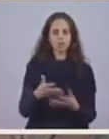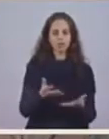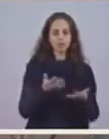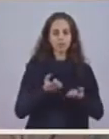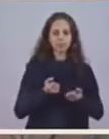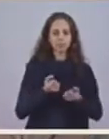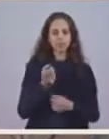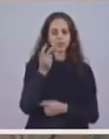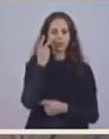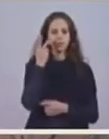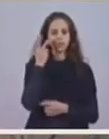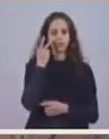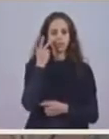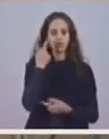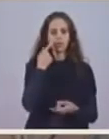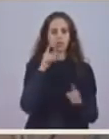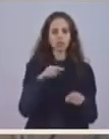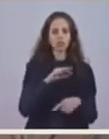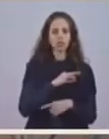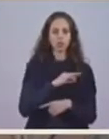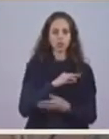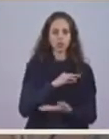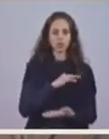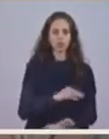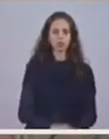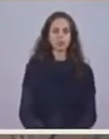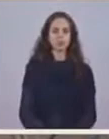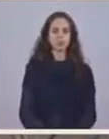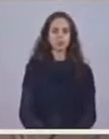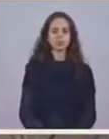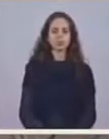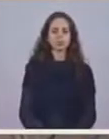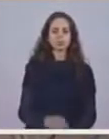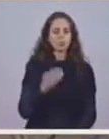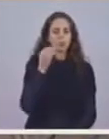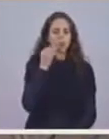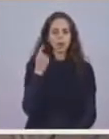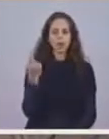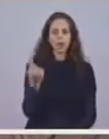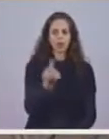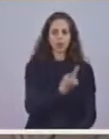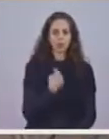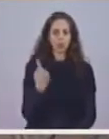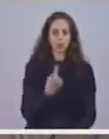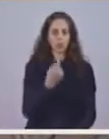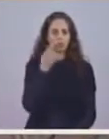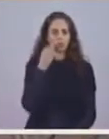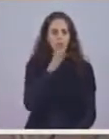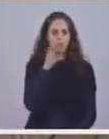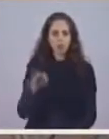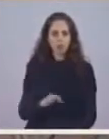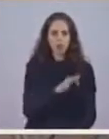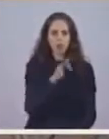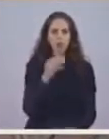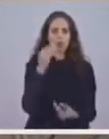acolher e viver a ressurreição do Senhor. Como irá cada um de nós? Como vai a nossa família?